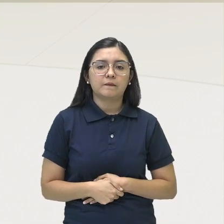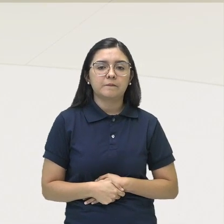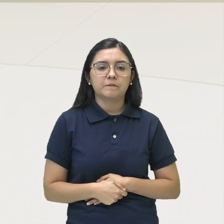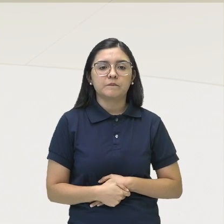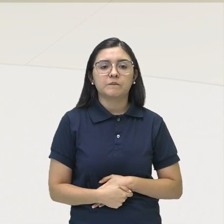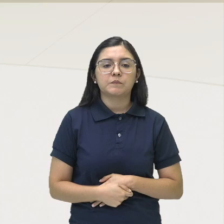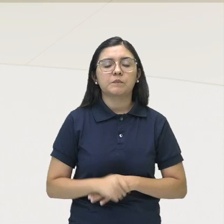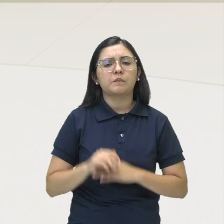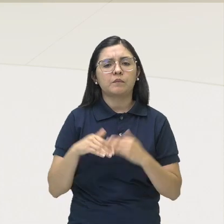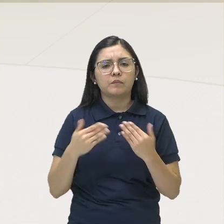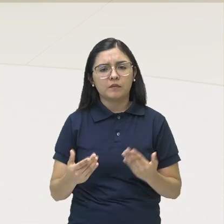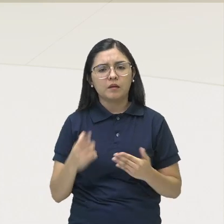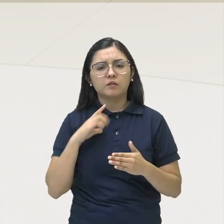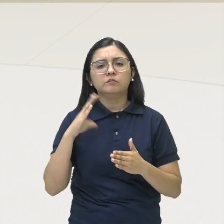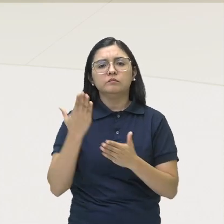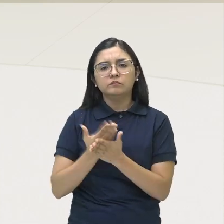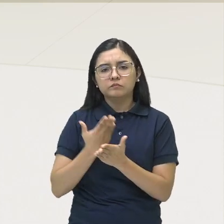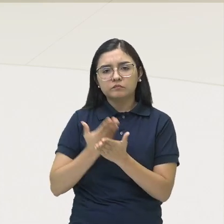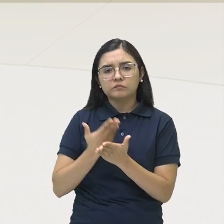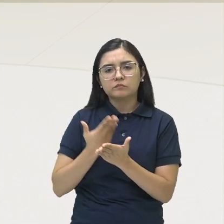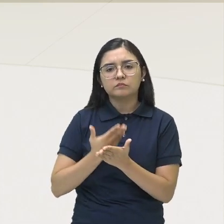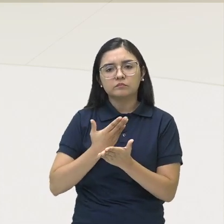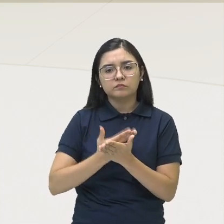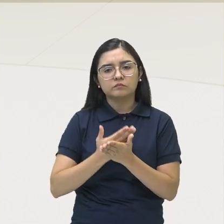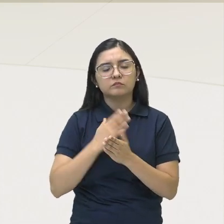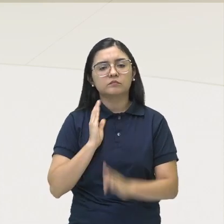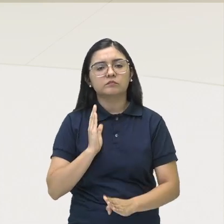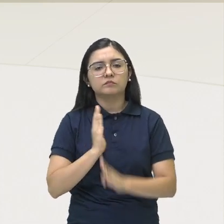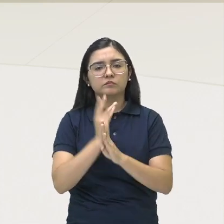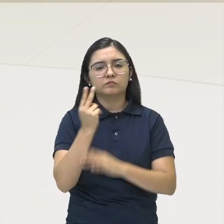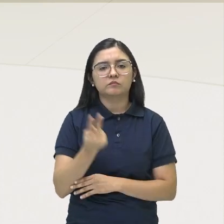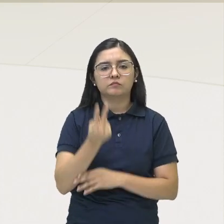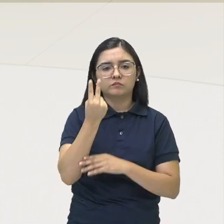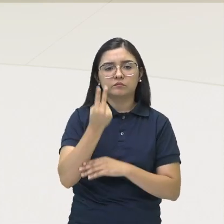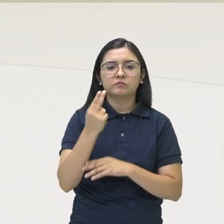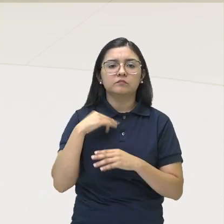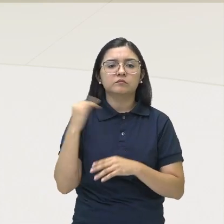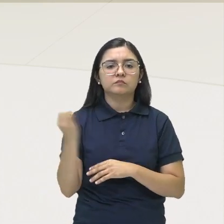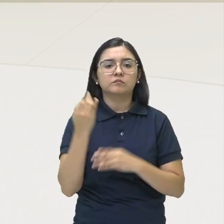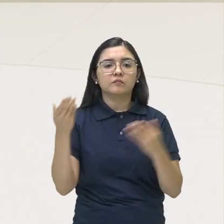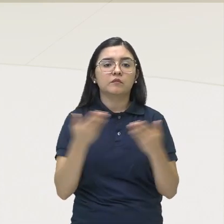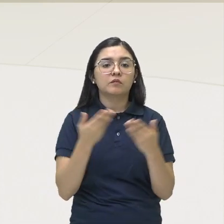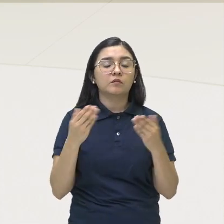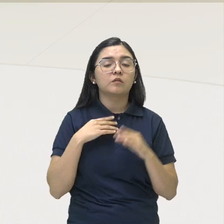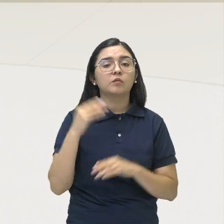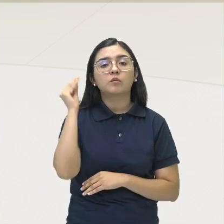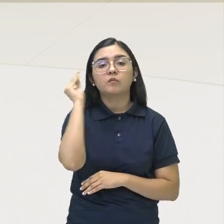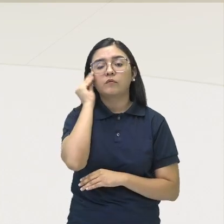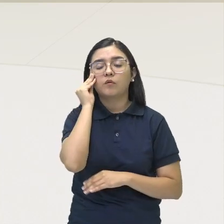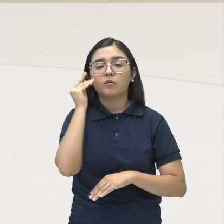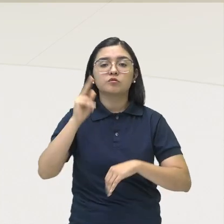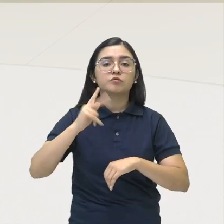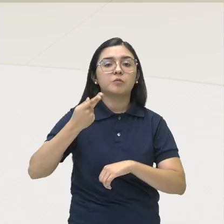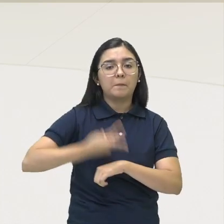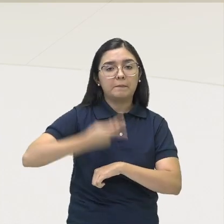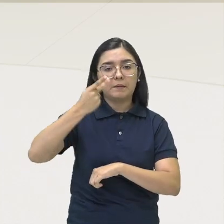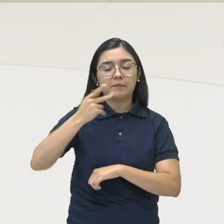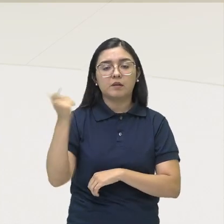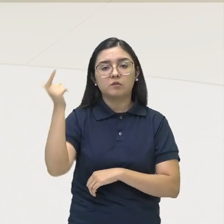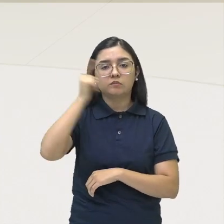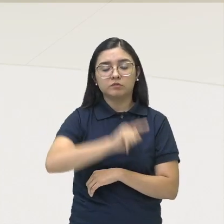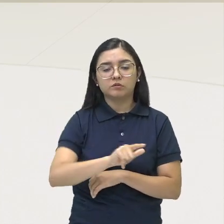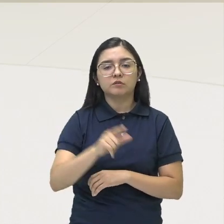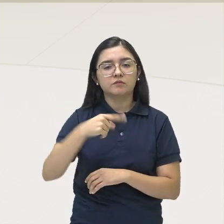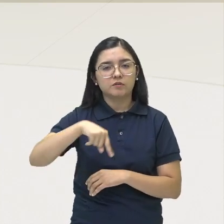foi muito, né, estudou bastante, descobriu dois elementos importantes. Agora a gente vai conhecer o que ela ganhou, quais foram os prêmios. E aí vocês vão